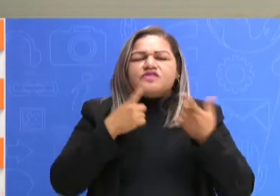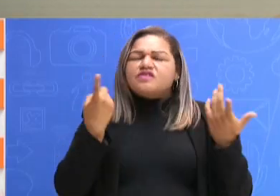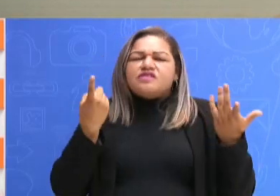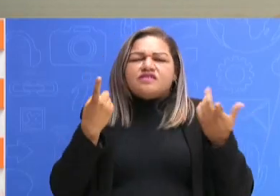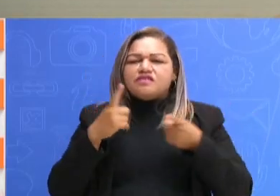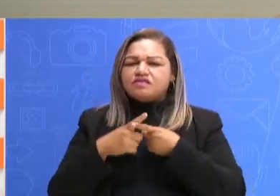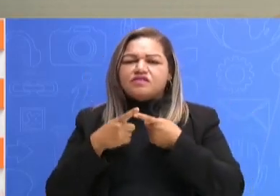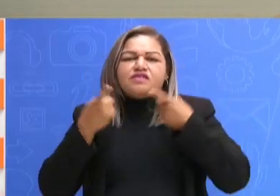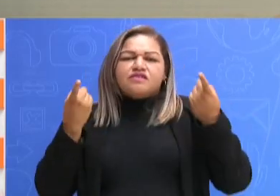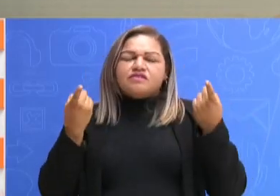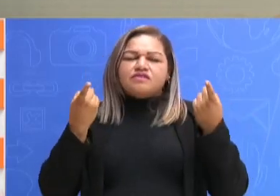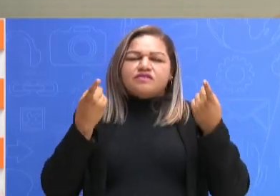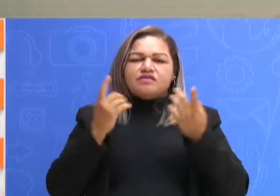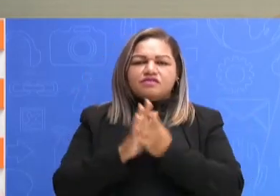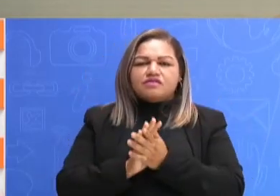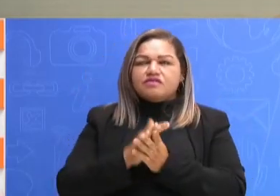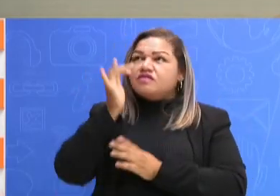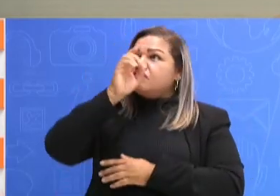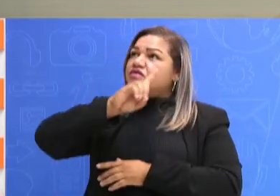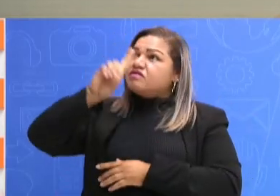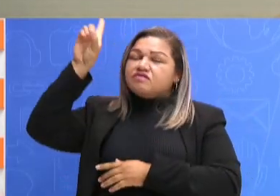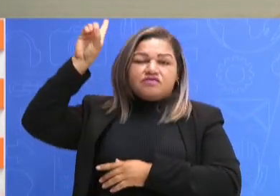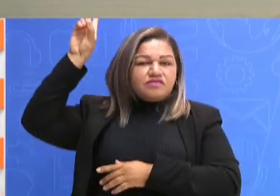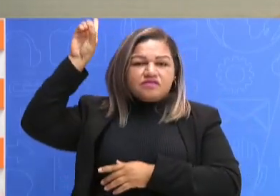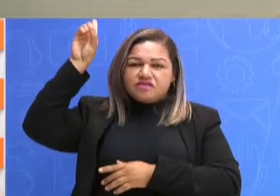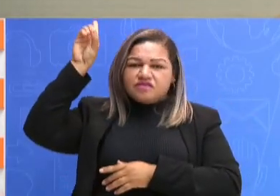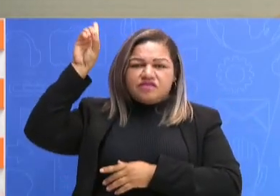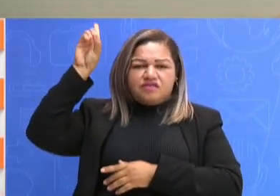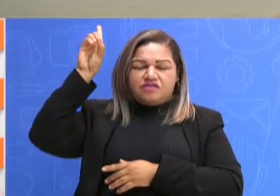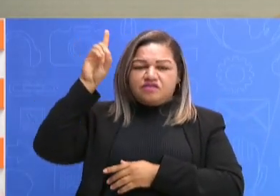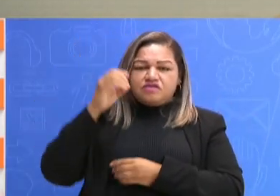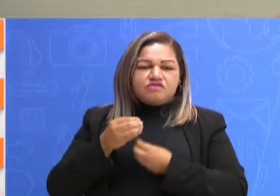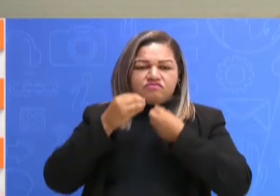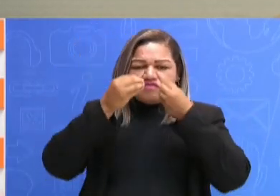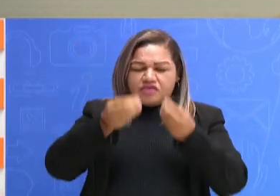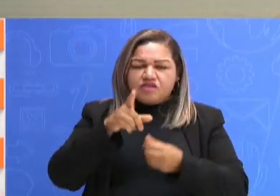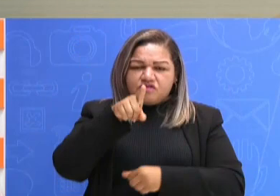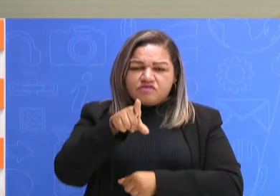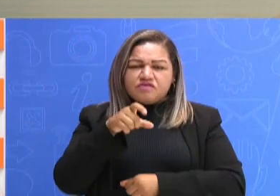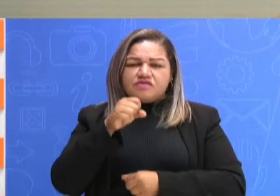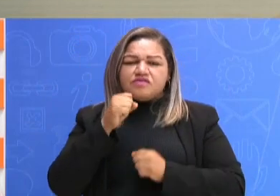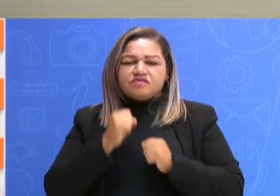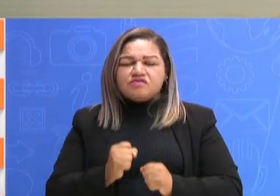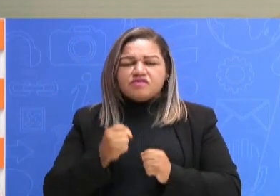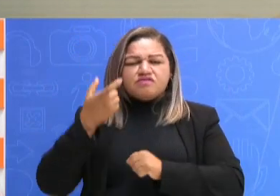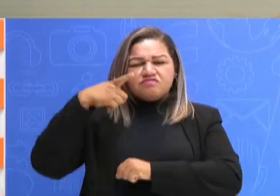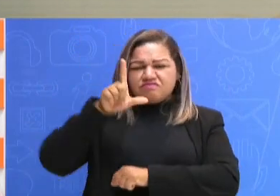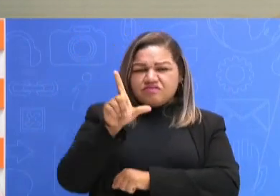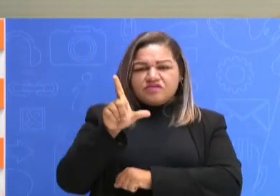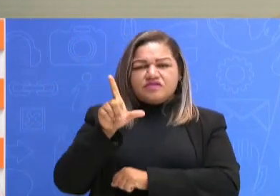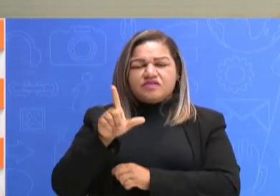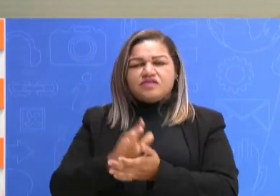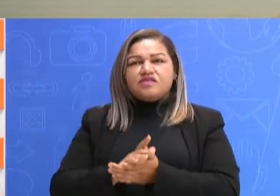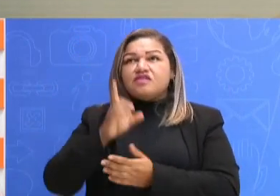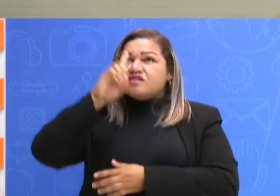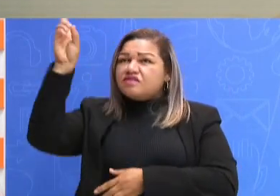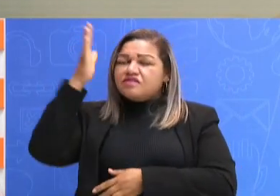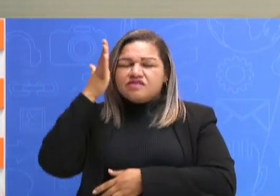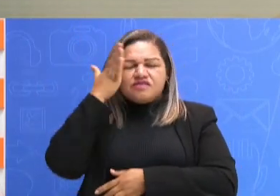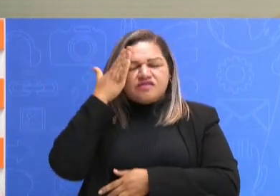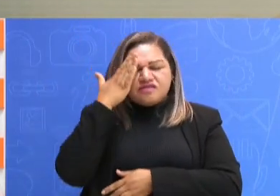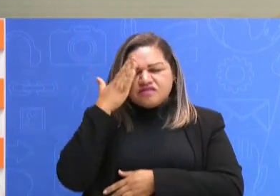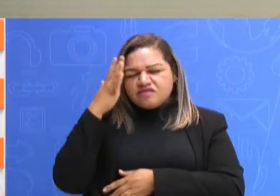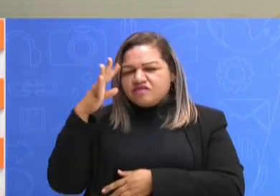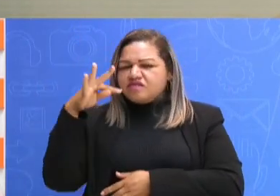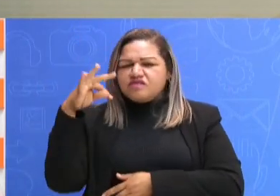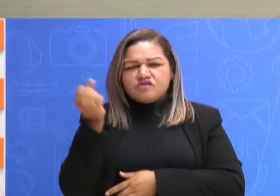isso. Como eu disse anteriormente, que Deus não coloca fardo para quem não possa carregar. Se Deus sabia de tudo que ia